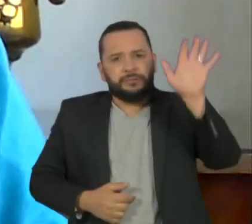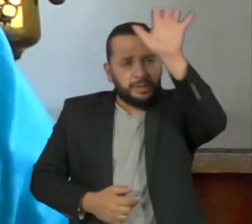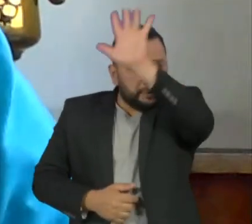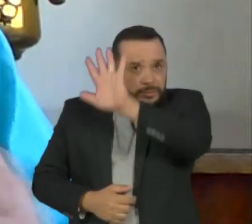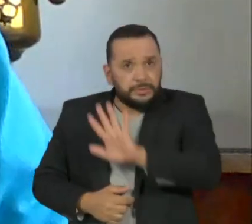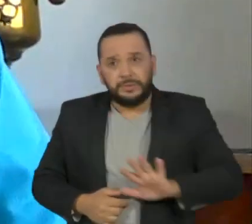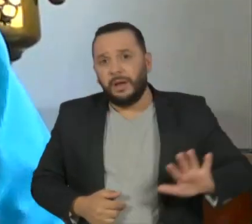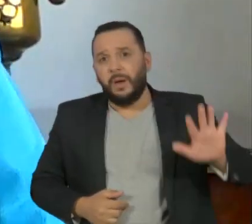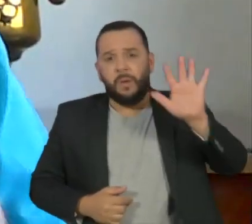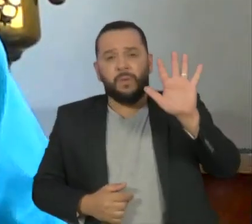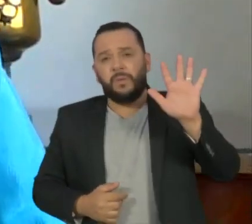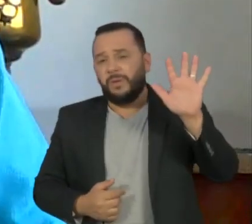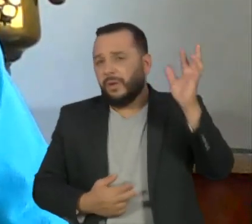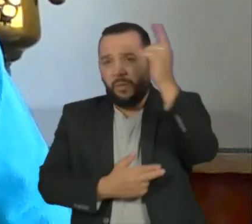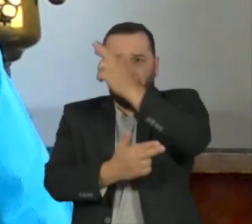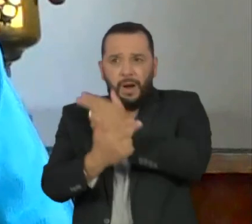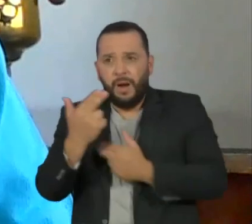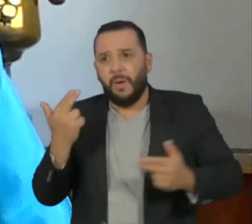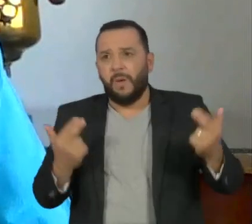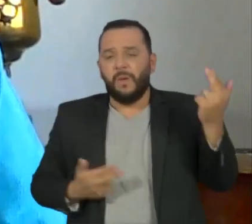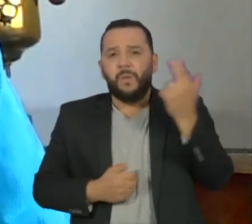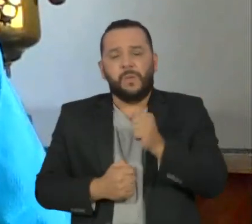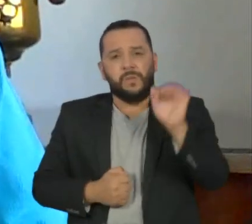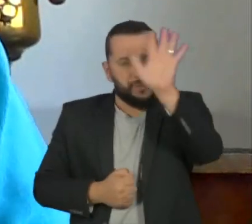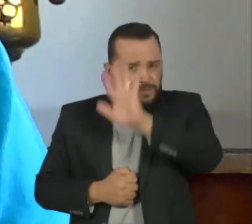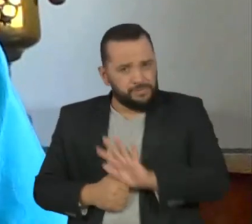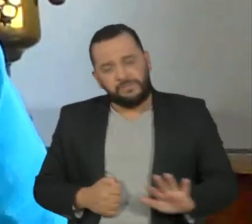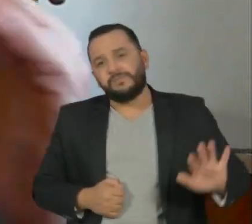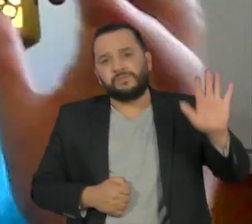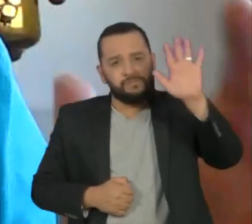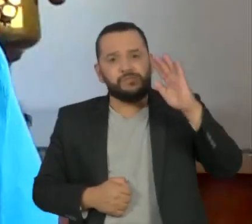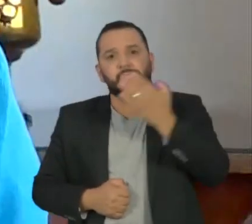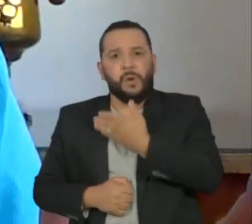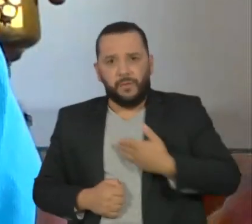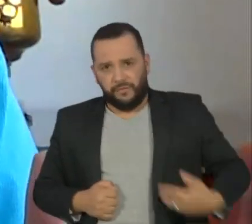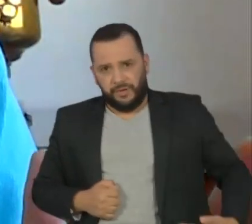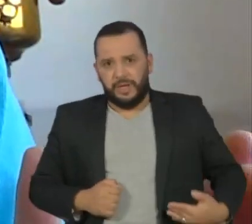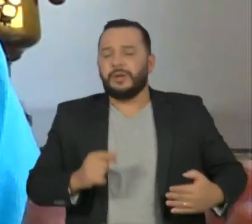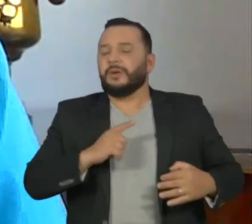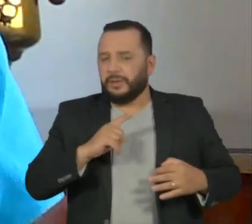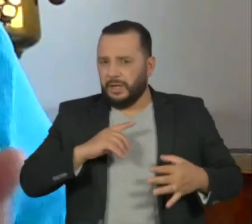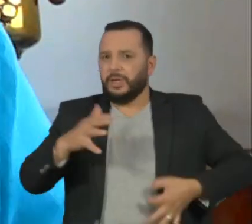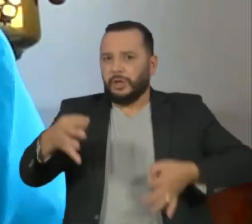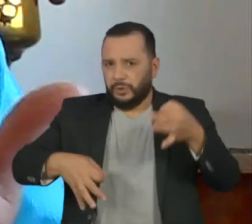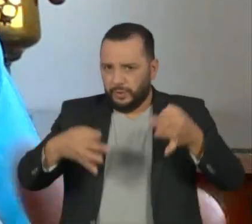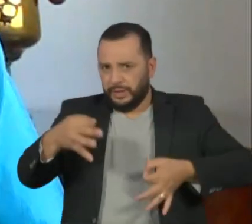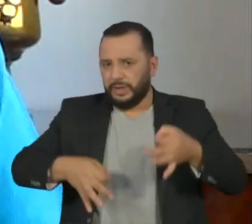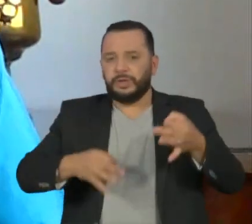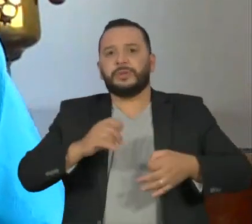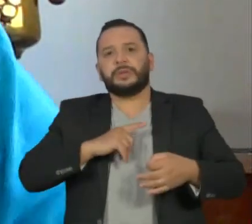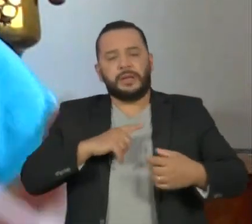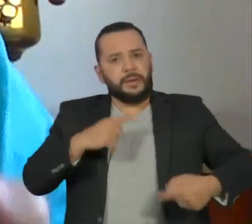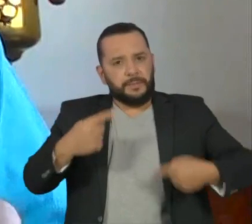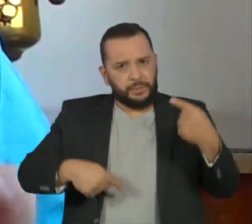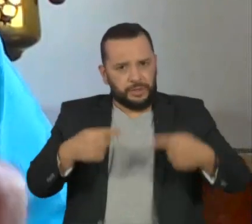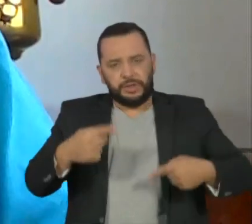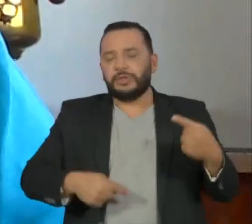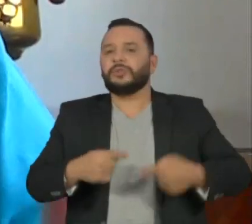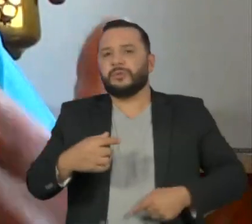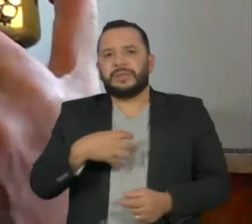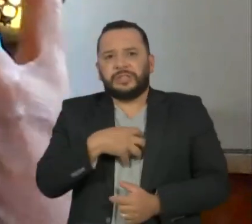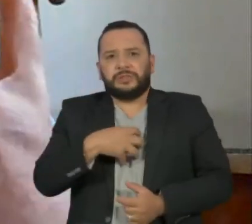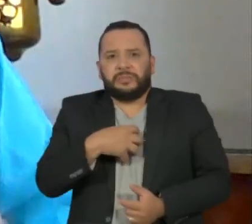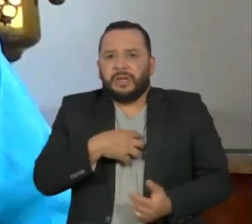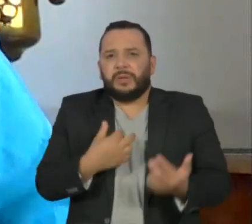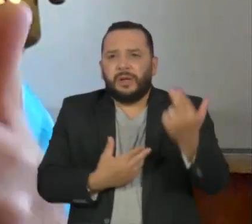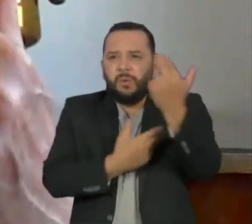não é senão aquilo que nós chamaríamos de uma estrutura jurídico-política de um sentimento nacional. Ou seja,